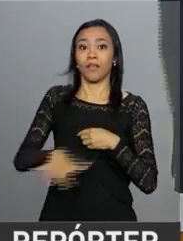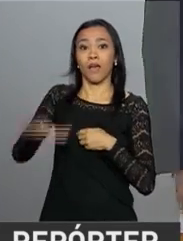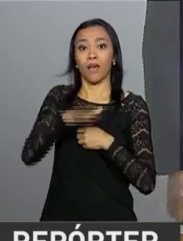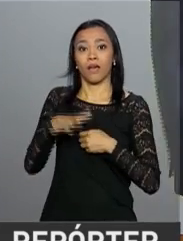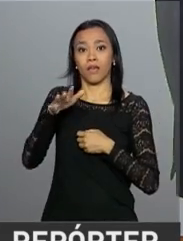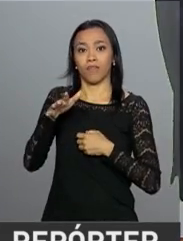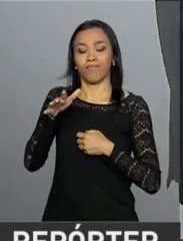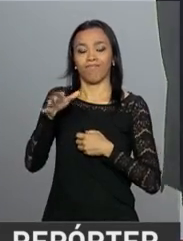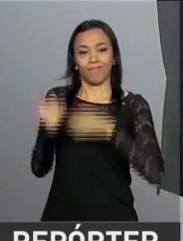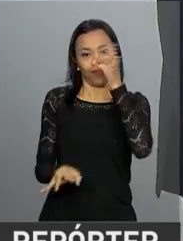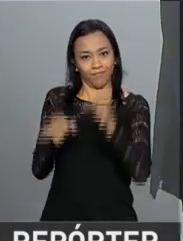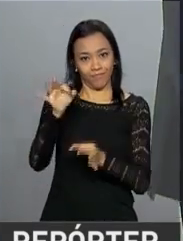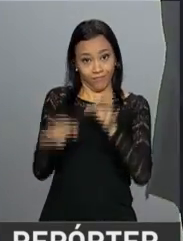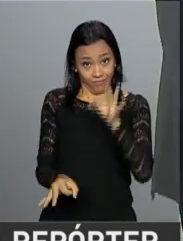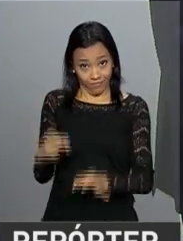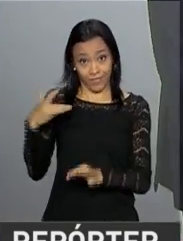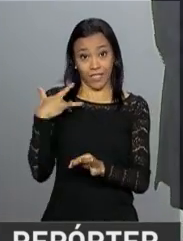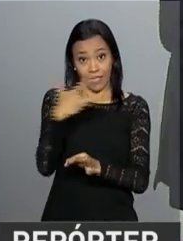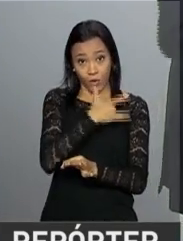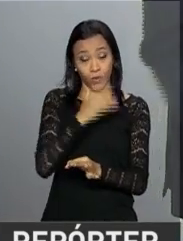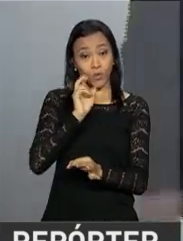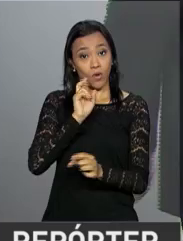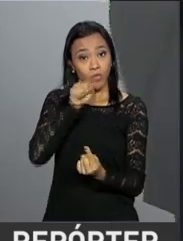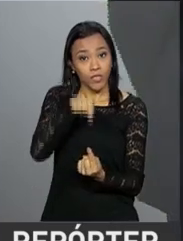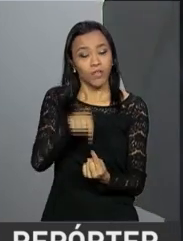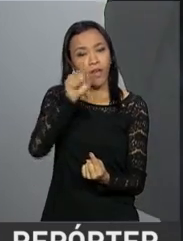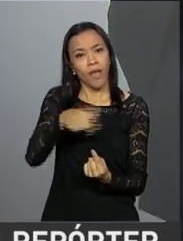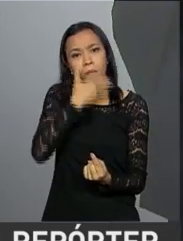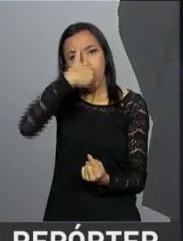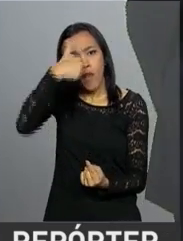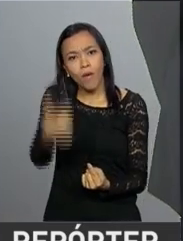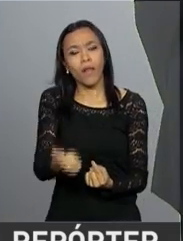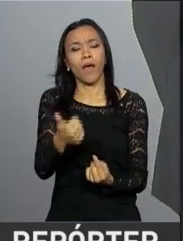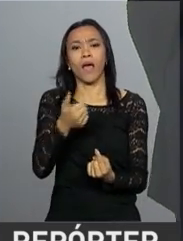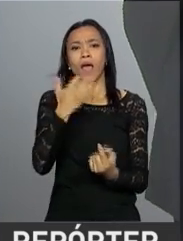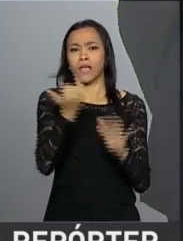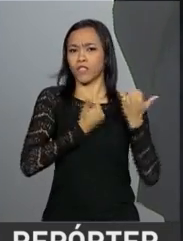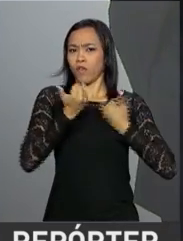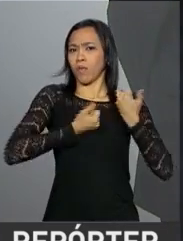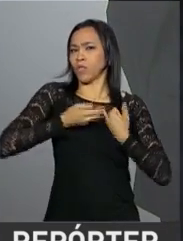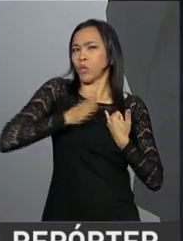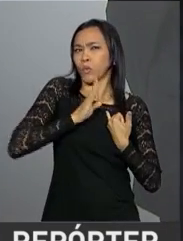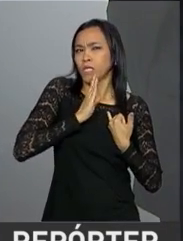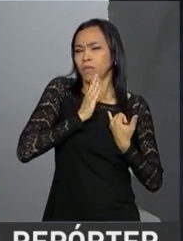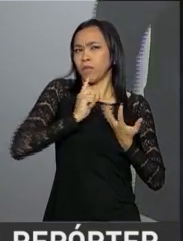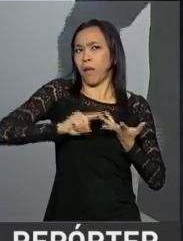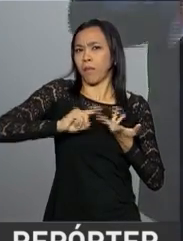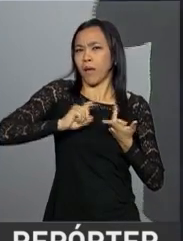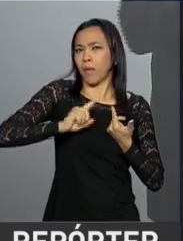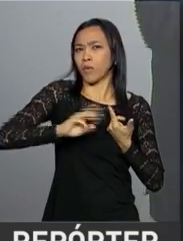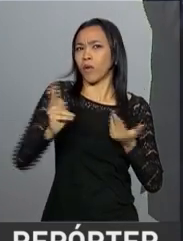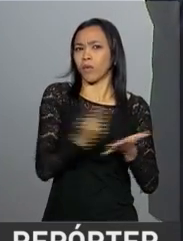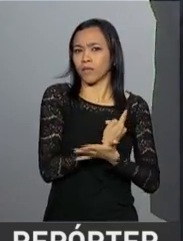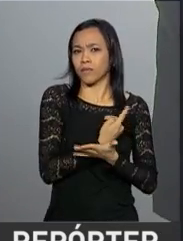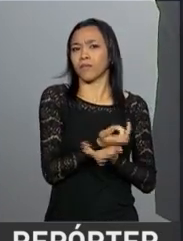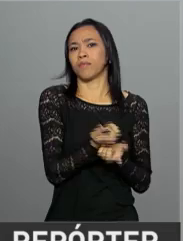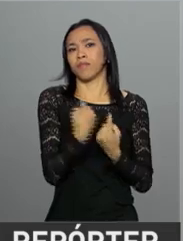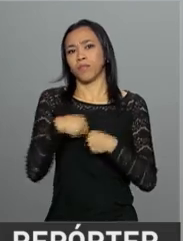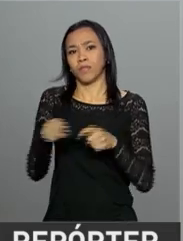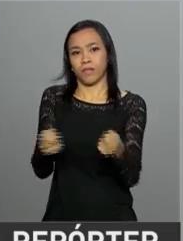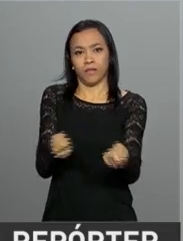saúde. O objetivo principal é melhorar os conhecimentos técnicos dos magistrados, dando celeridade e equilíbrio aos